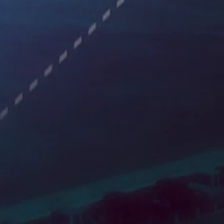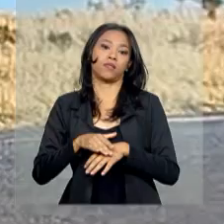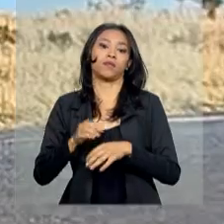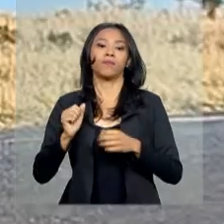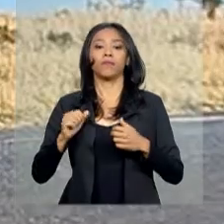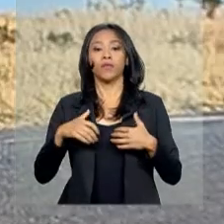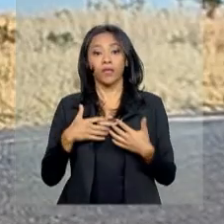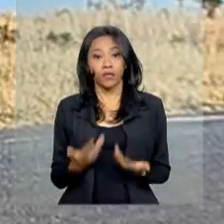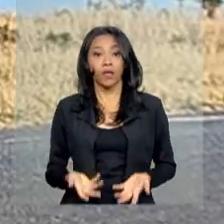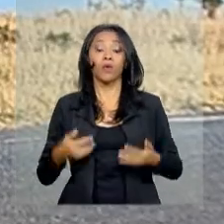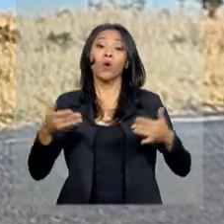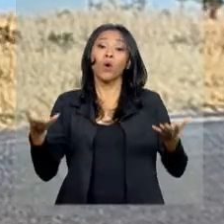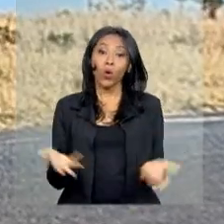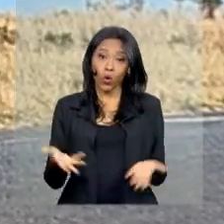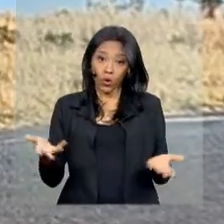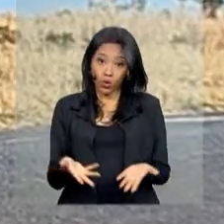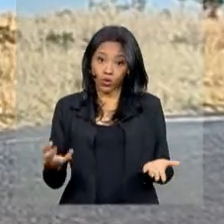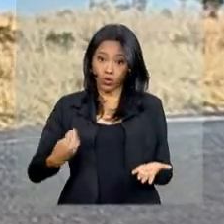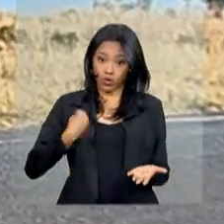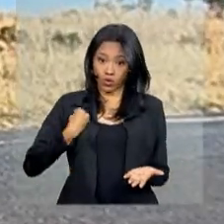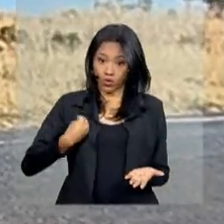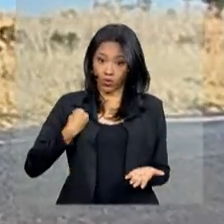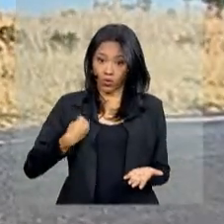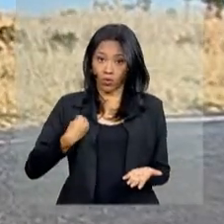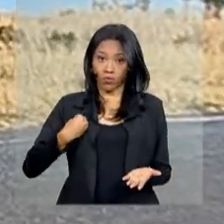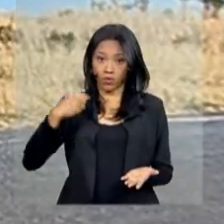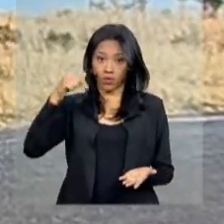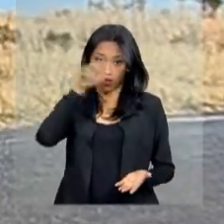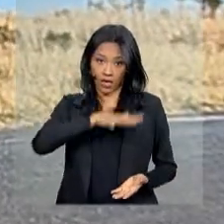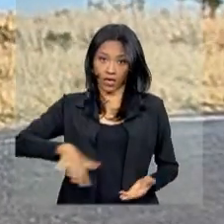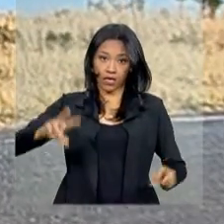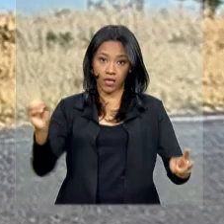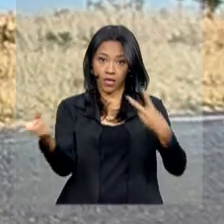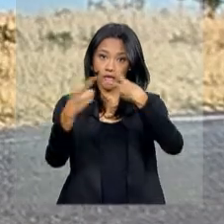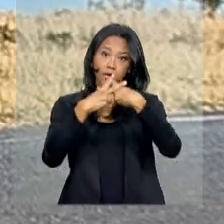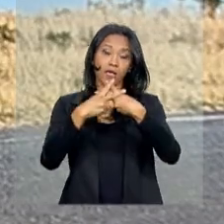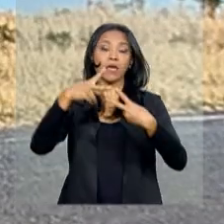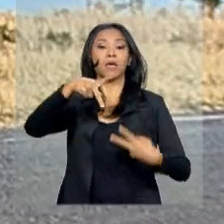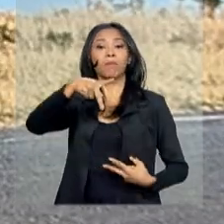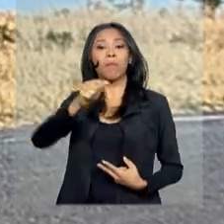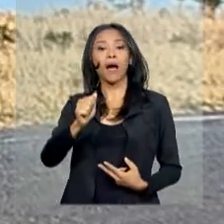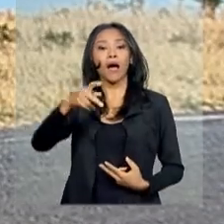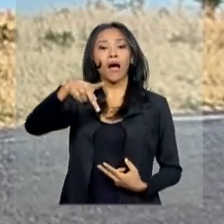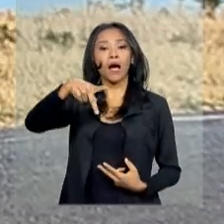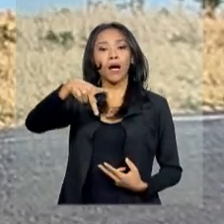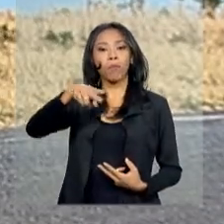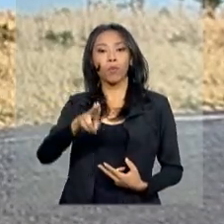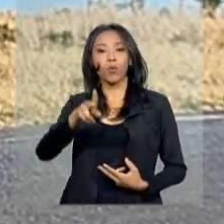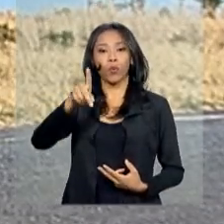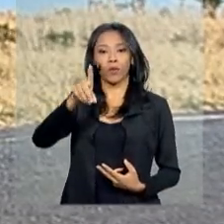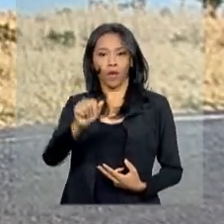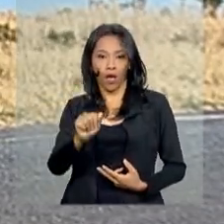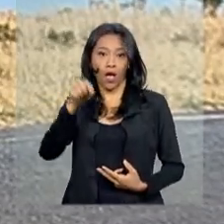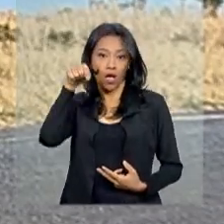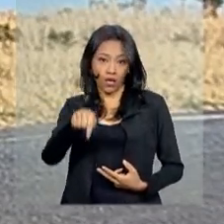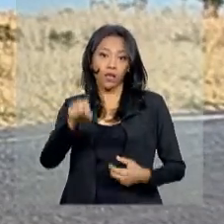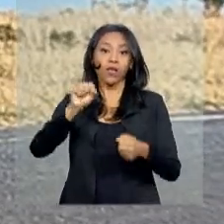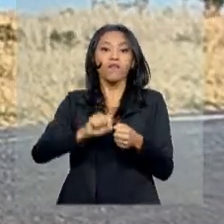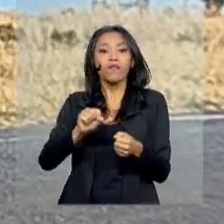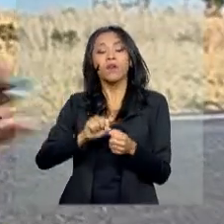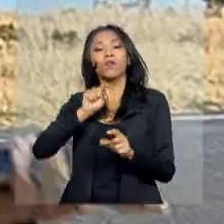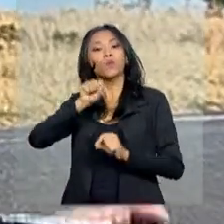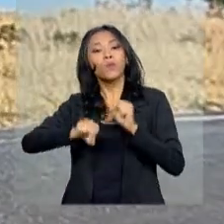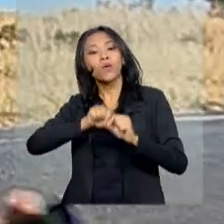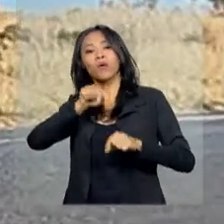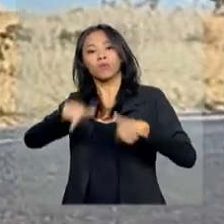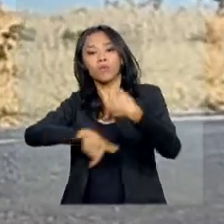hoje nós estamos aqui em frente à papuda o a penitenciária papuda no distrito federal onde está sendo realizada uma ação